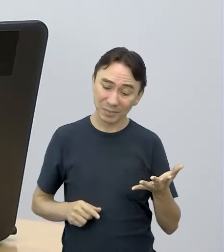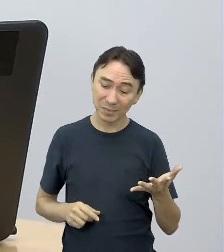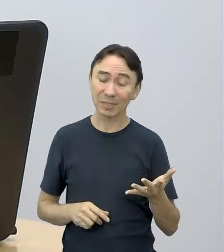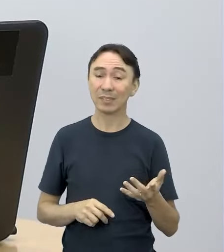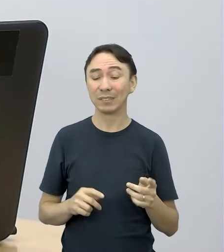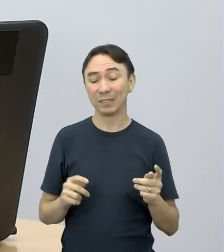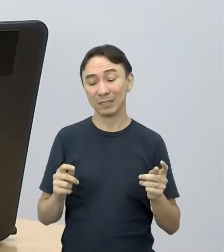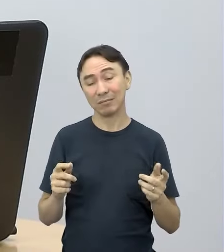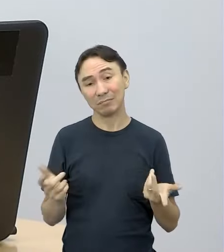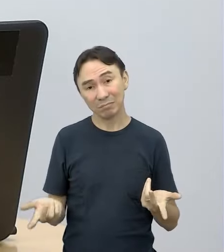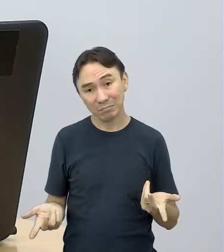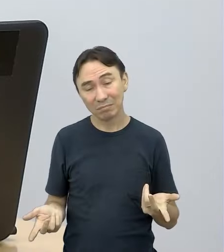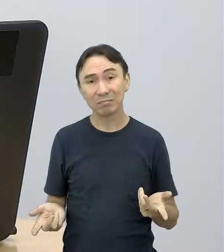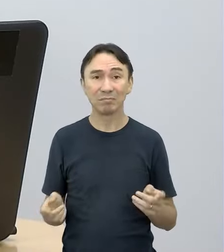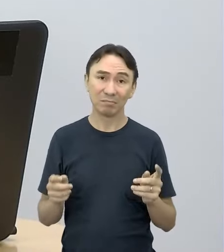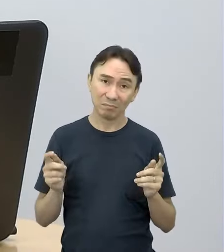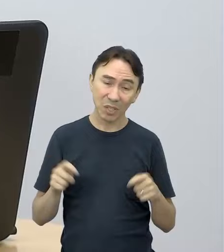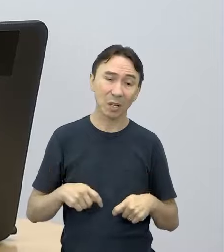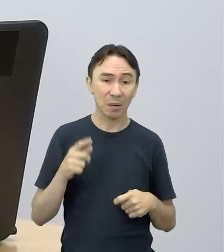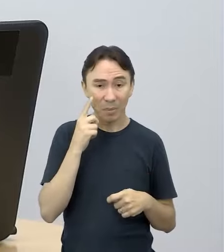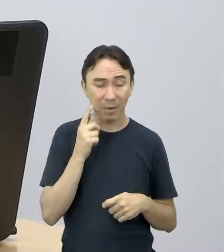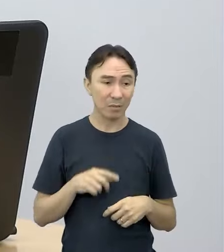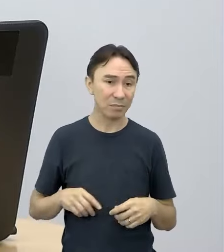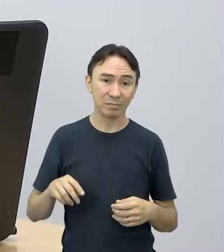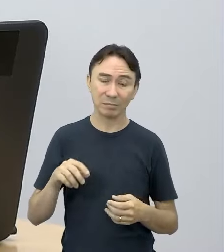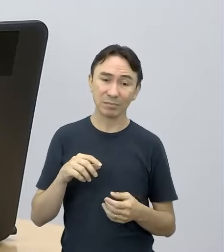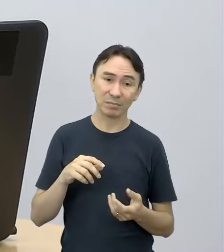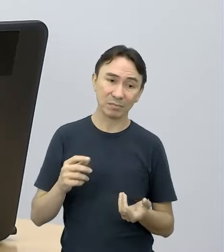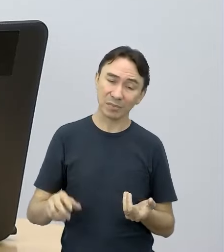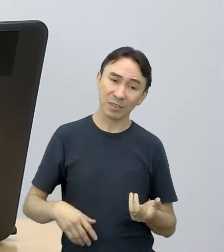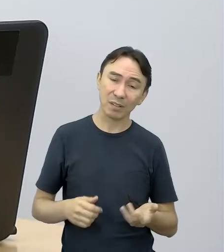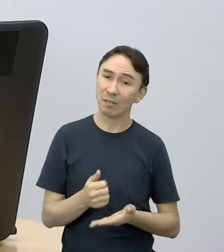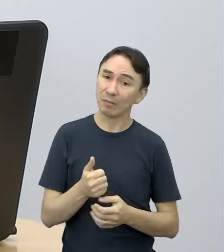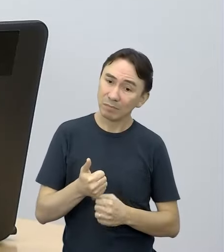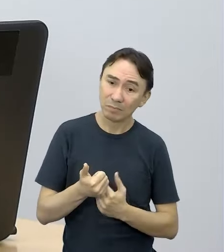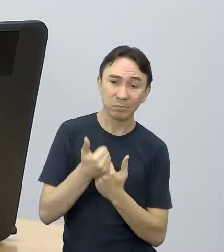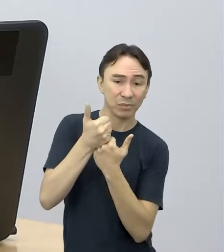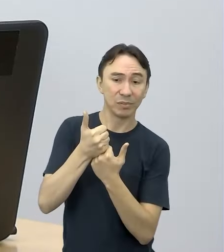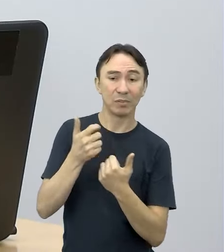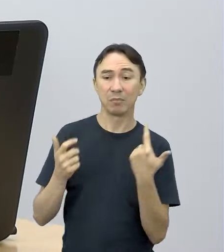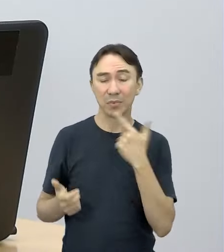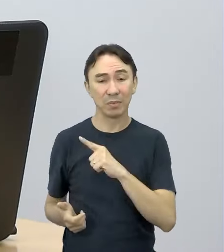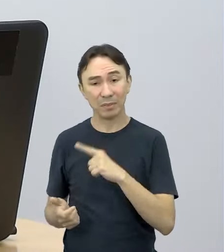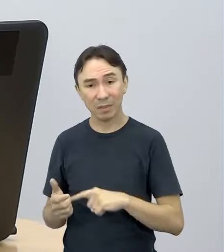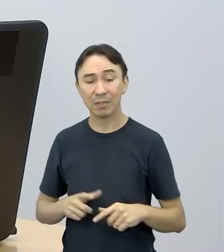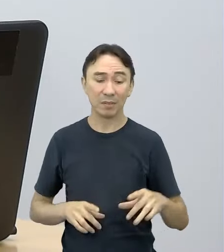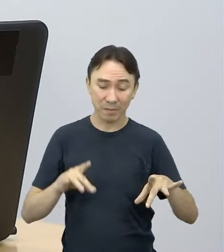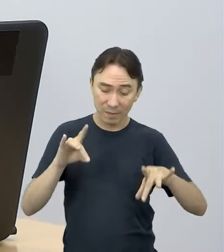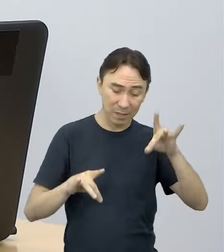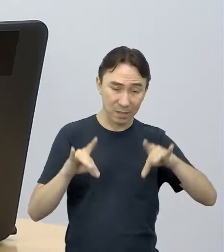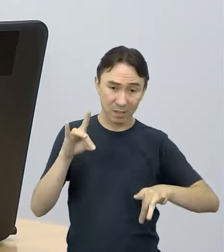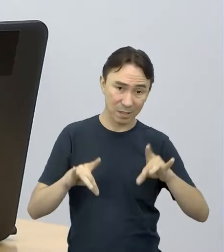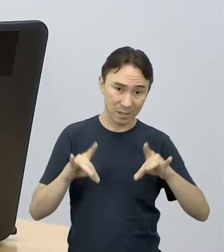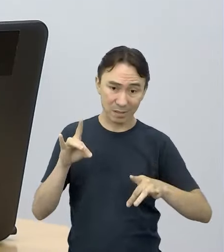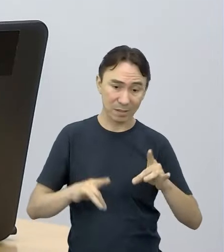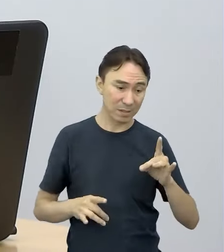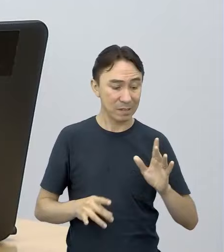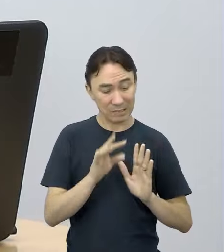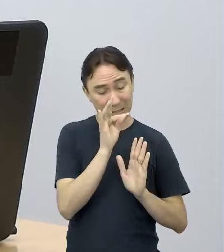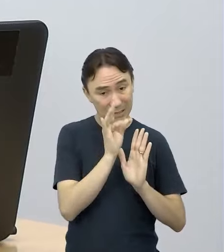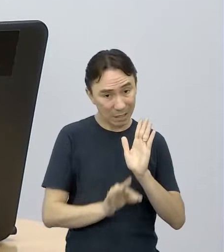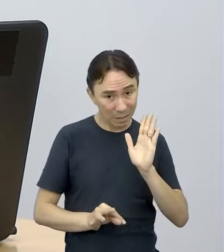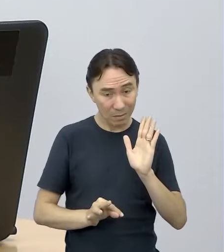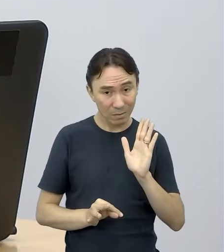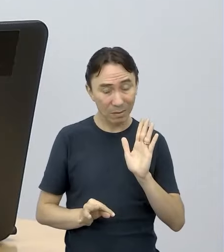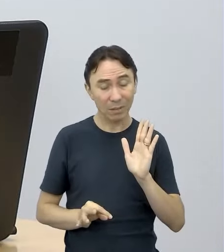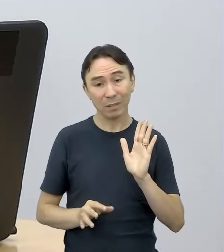tenha sustentação, né, e sem sombra de dúvida uma oficina de produção textual, né, vai dar